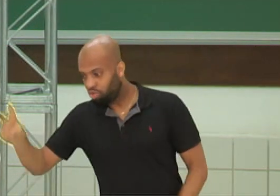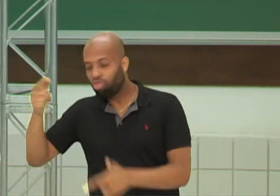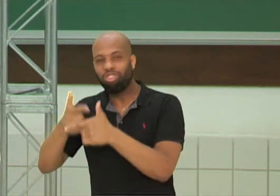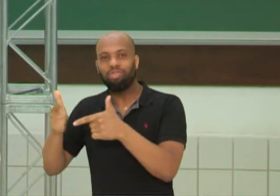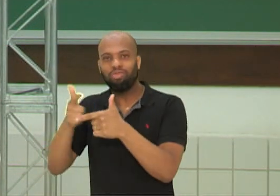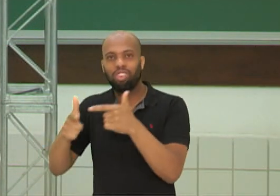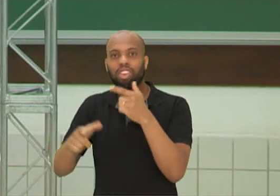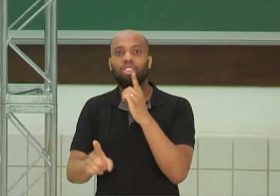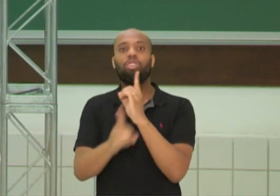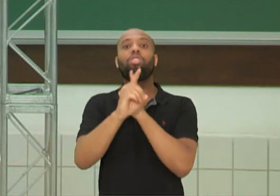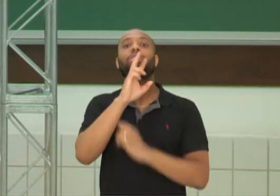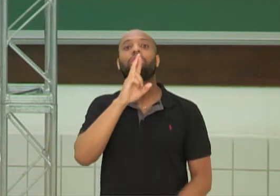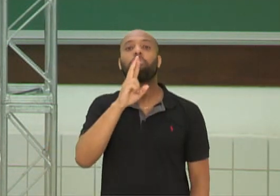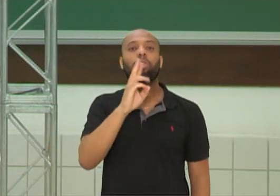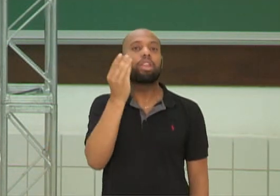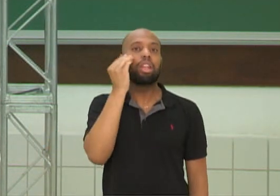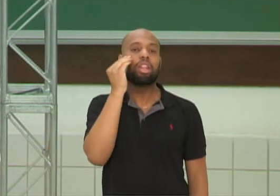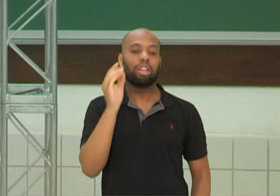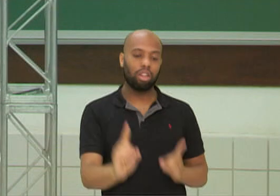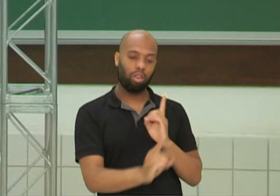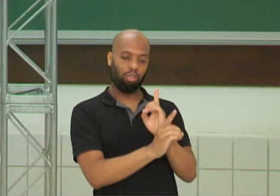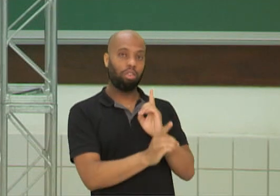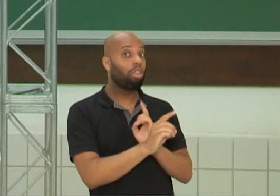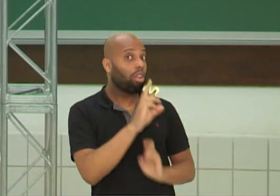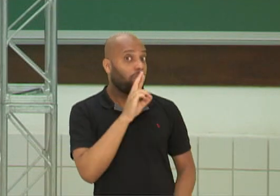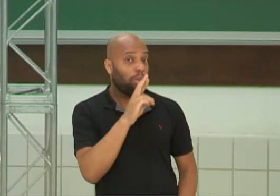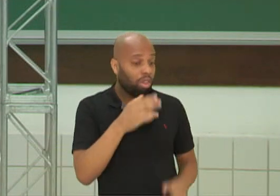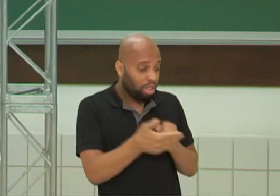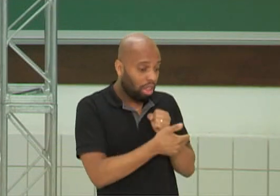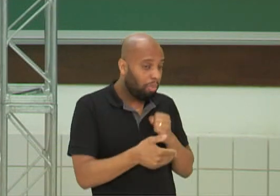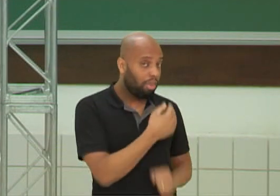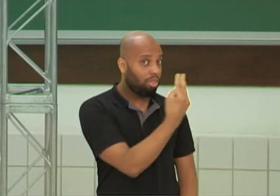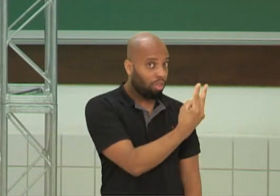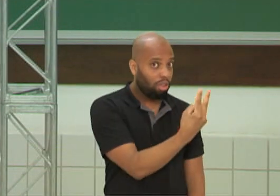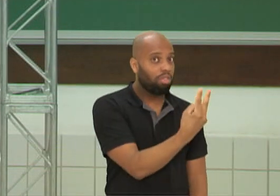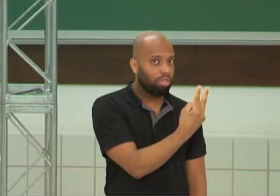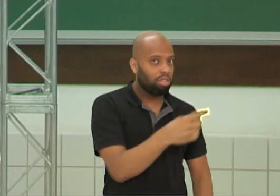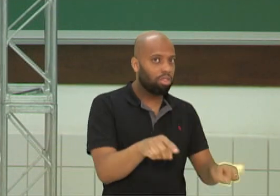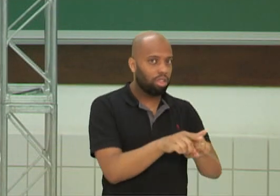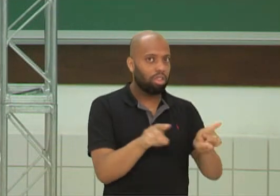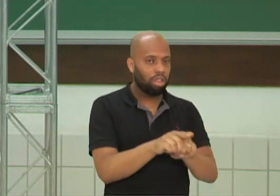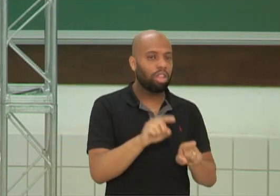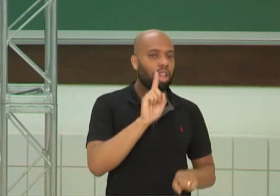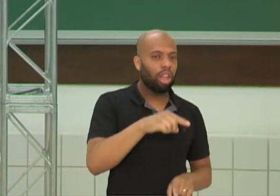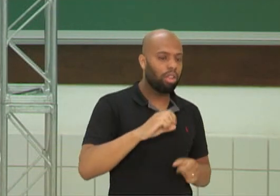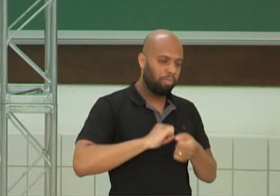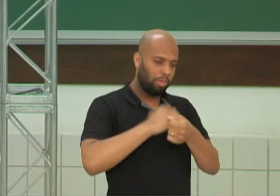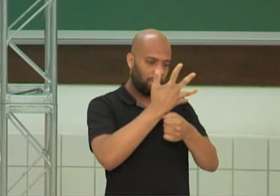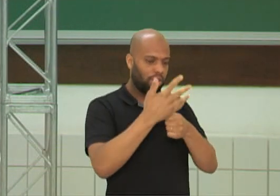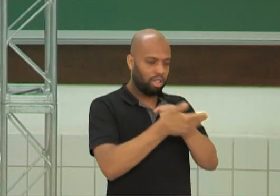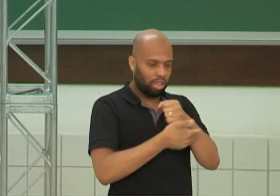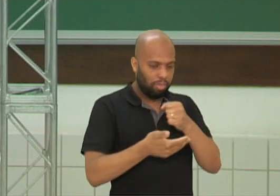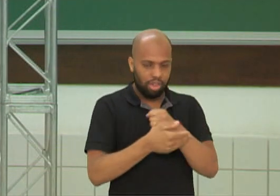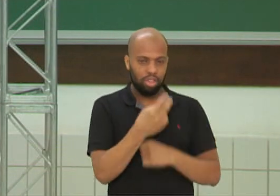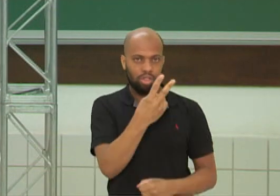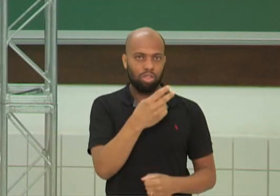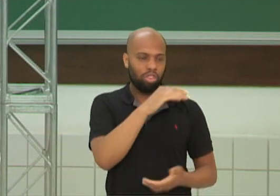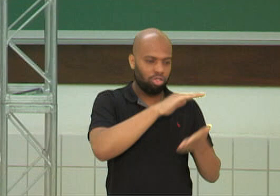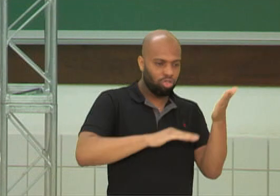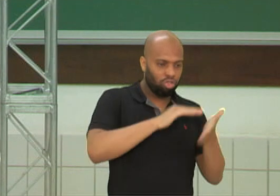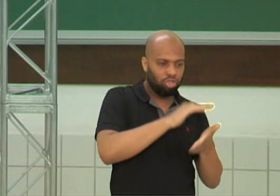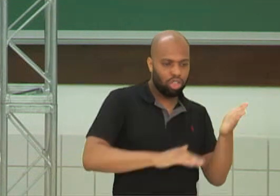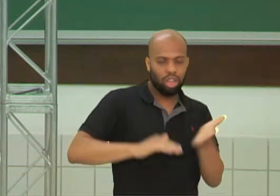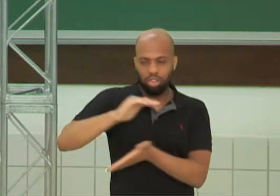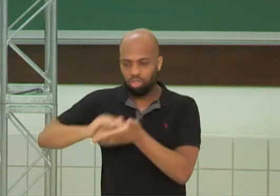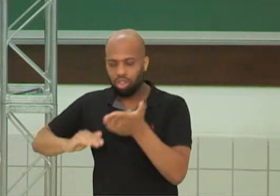resultado encontrado, você tenta transformar esse resultado na base 2, em potência de base 2, para eliminar as bases e